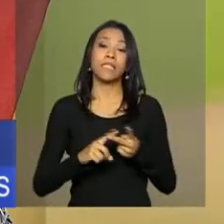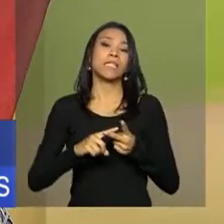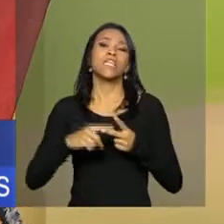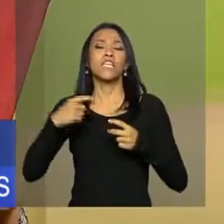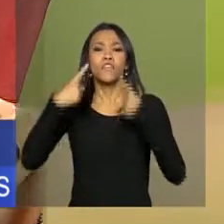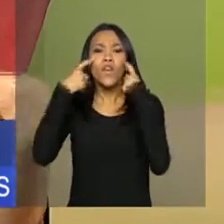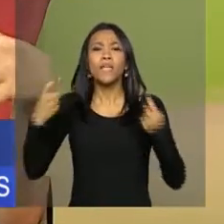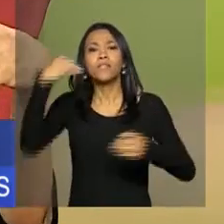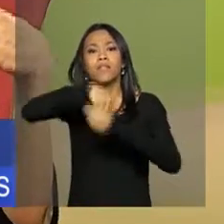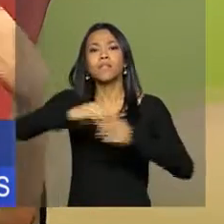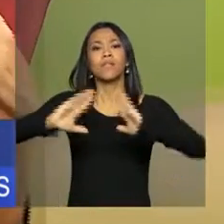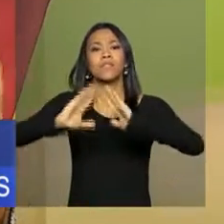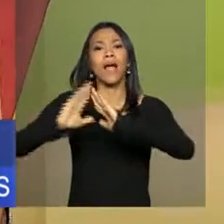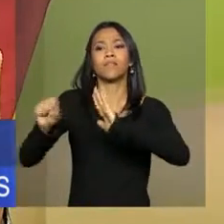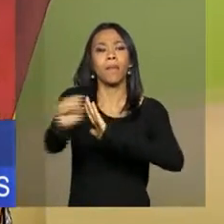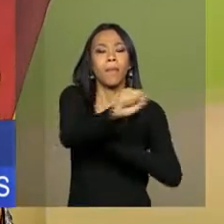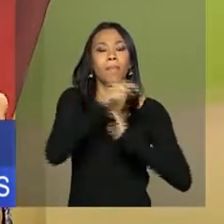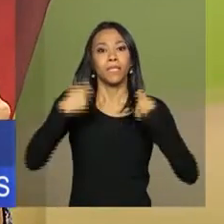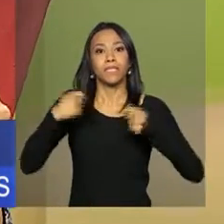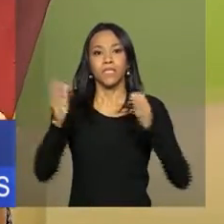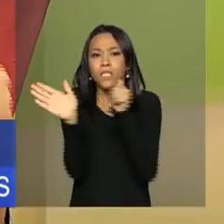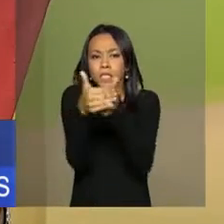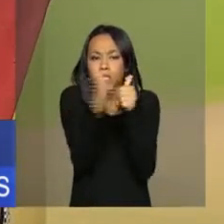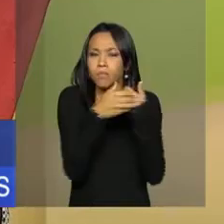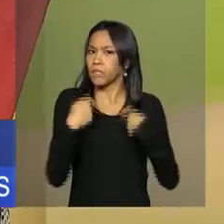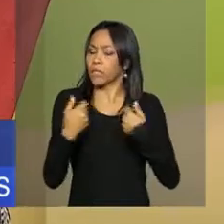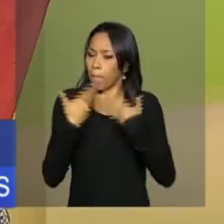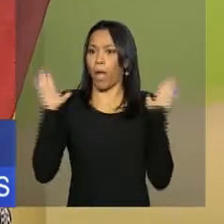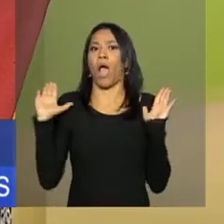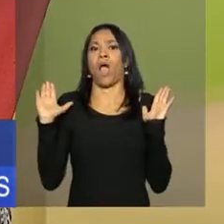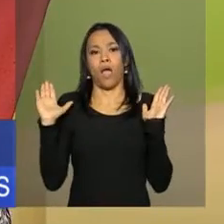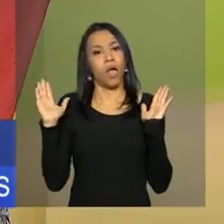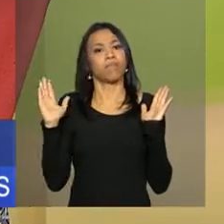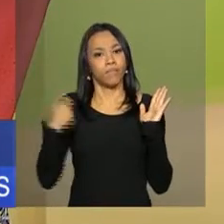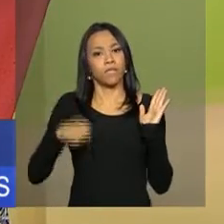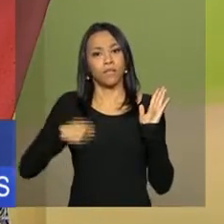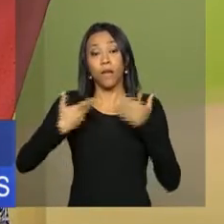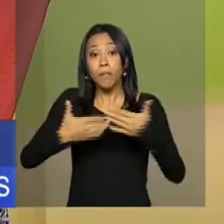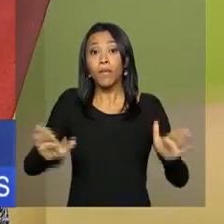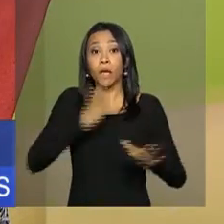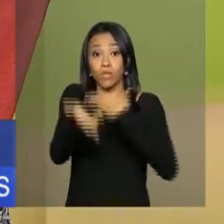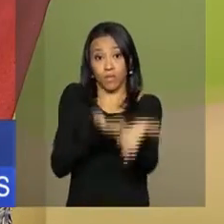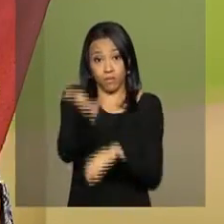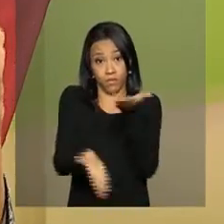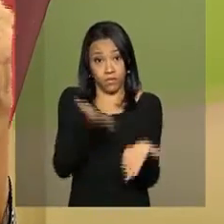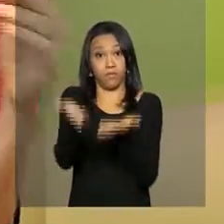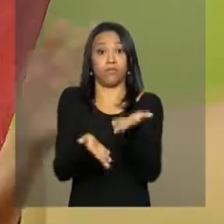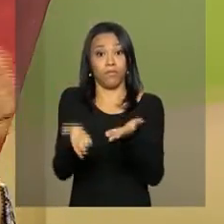precisa ser sair da invisibilidade nós precisamos ampliar os serviços de atenção às mulheres